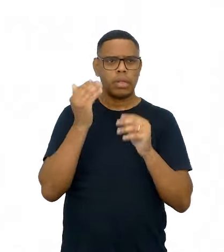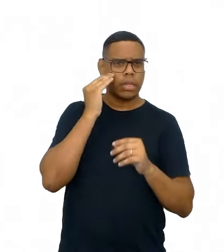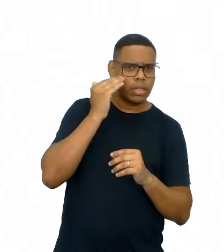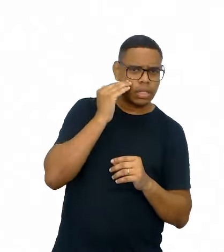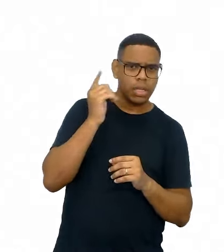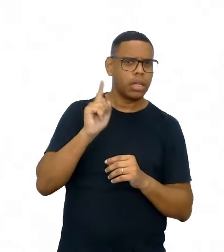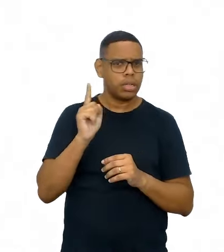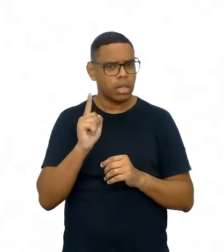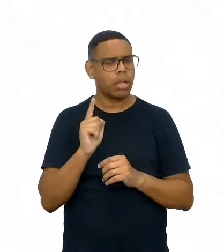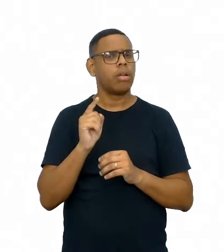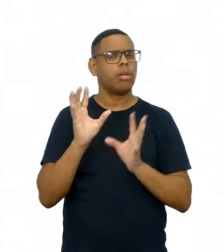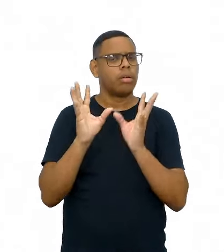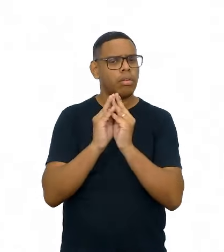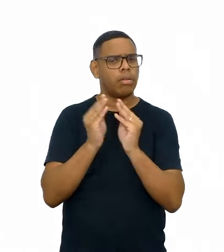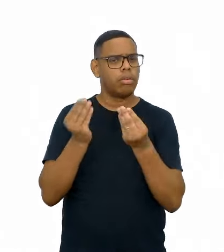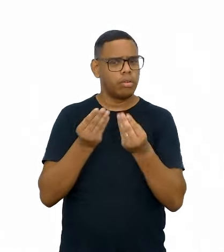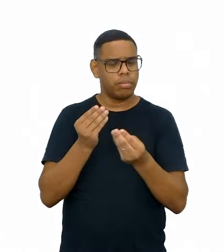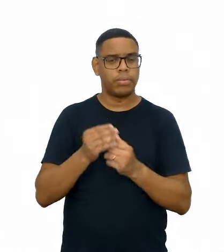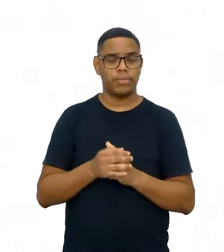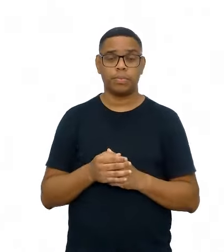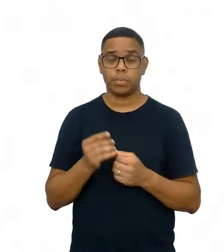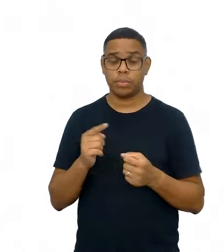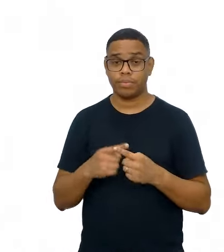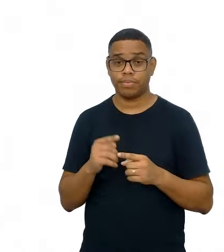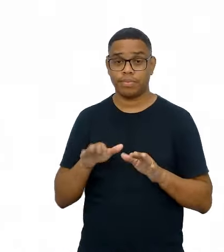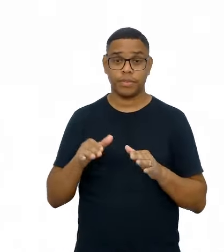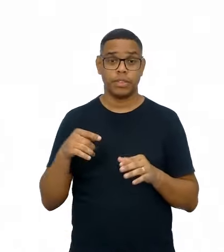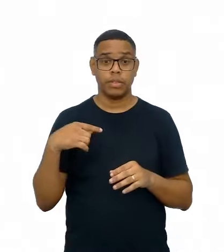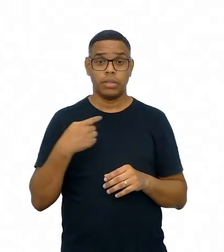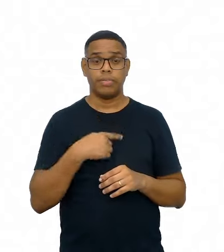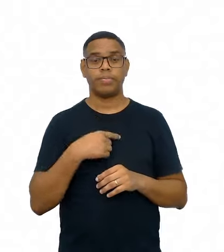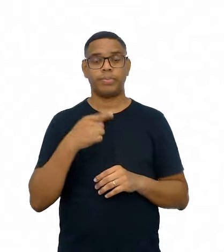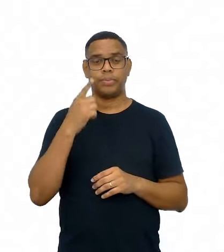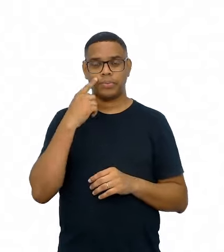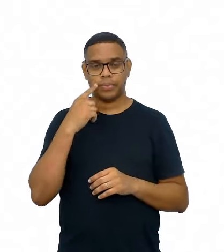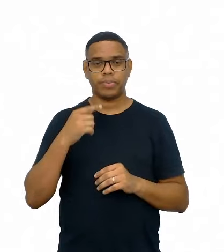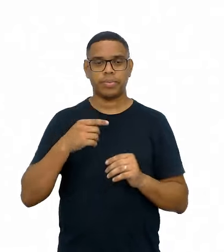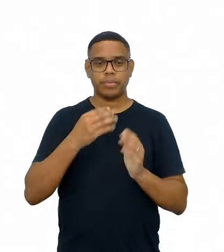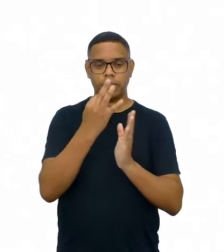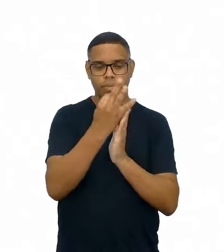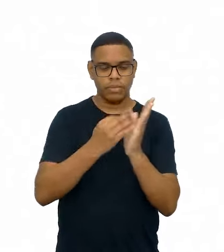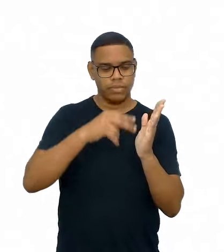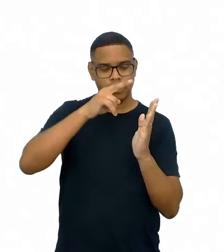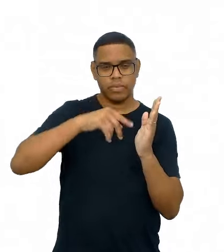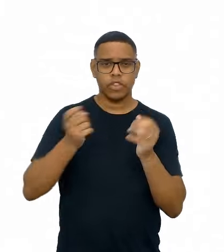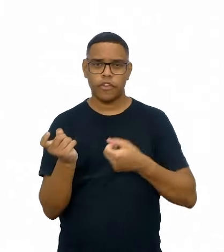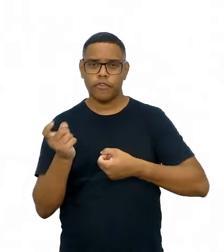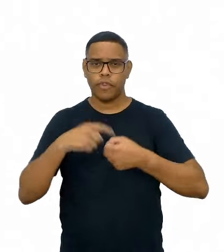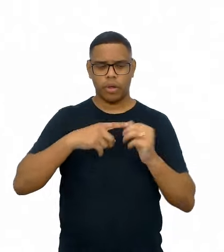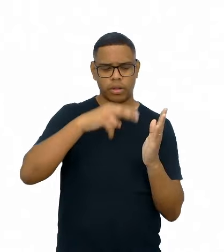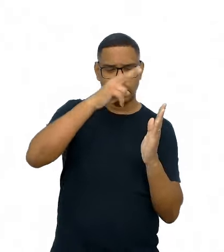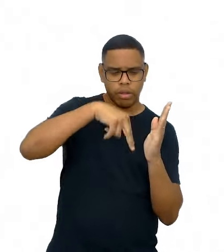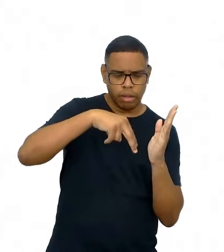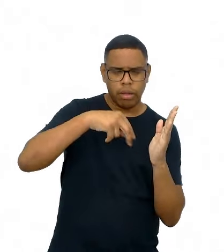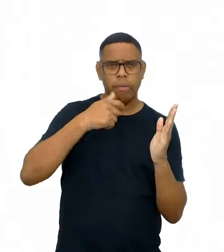reler algumas partes, e é por isso que fazer um resumo apoia e amplia a nossa compreensão